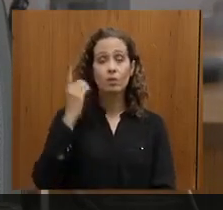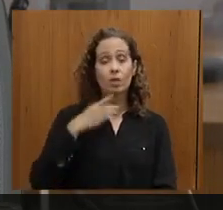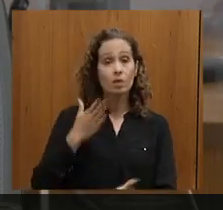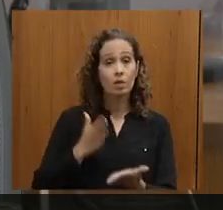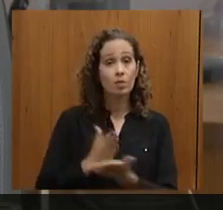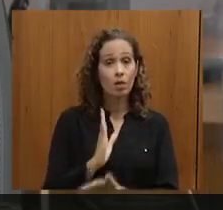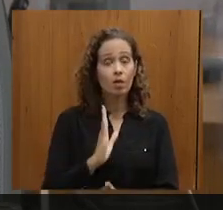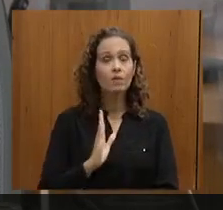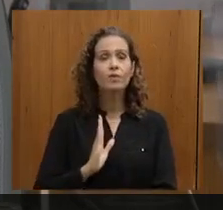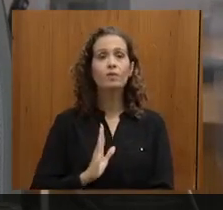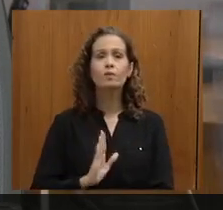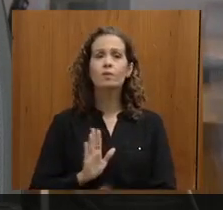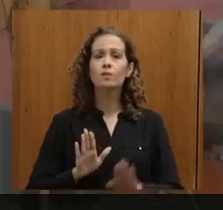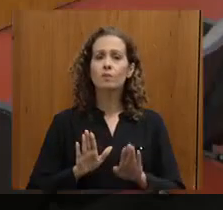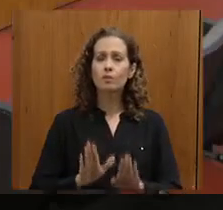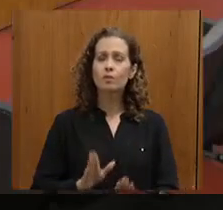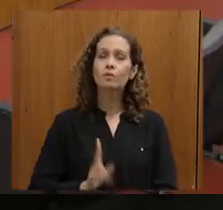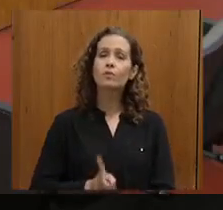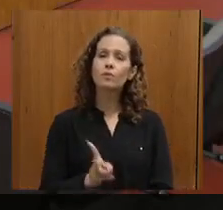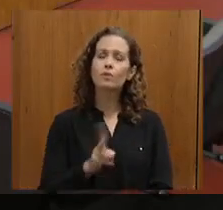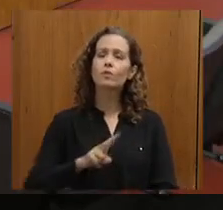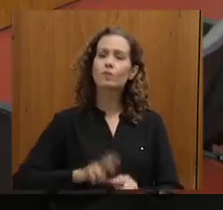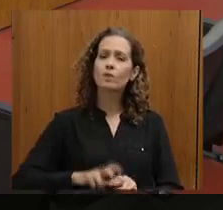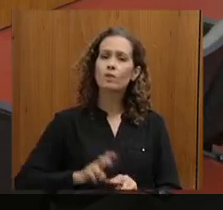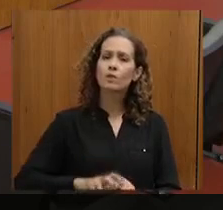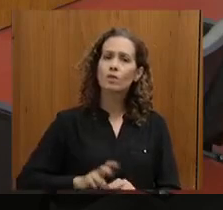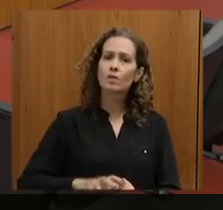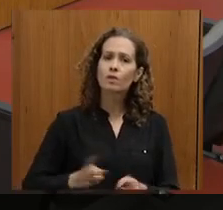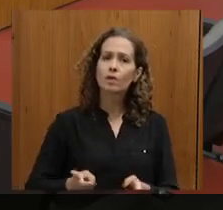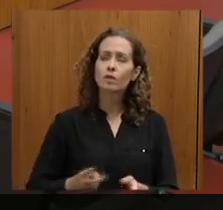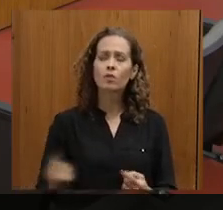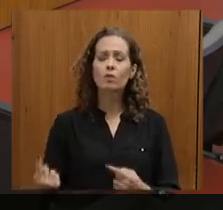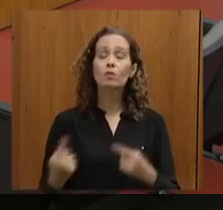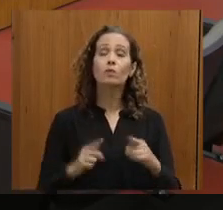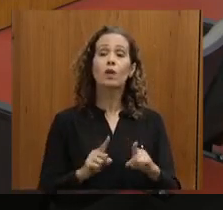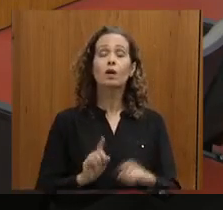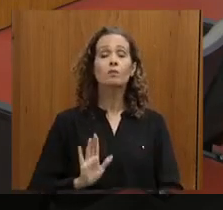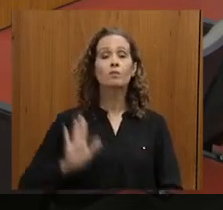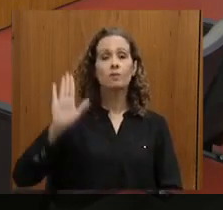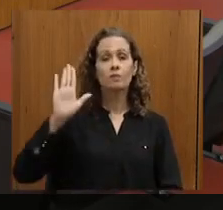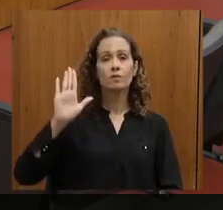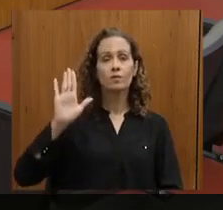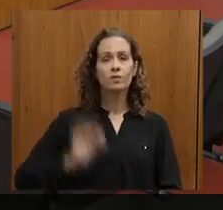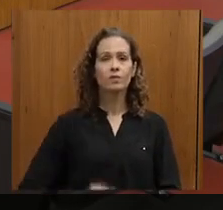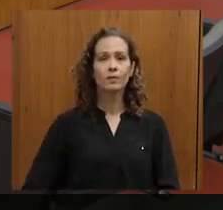aprovam os requerimentos mantenham-se como se encontram, aqueles contrários se manifestem.